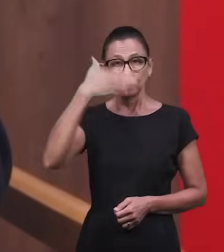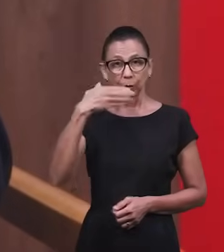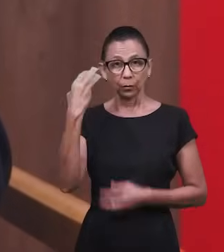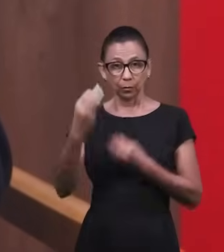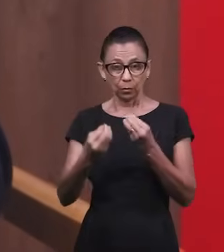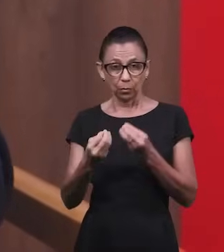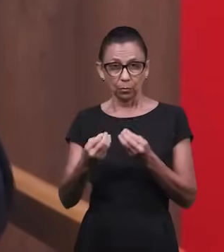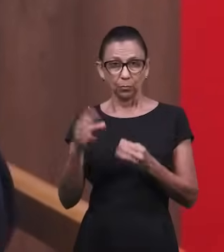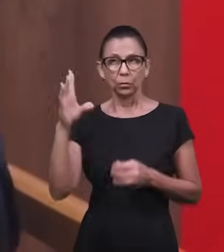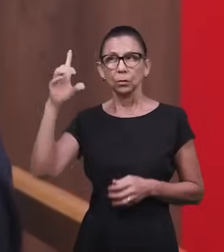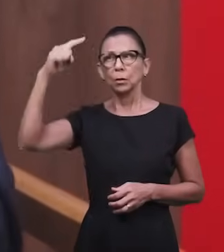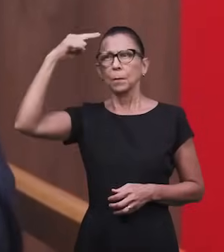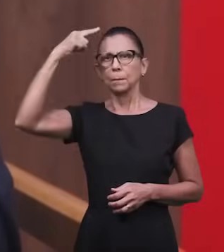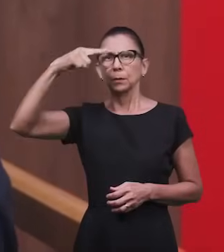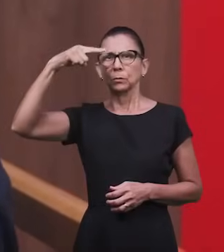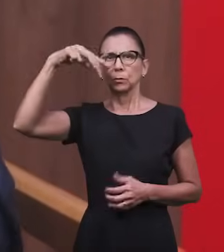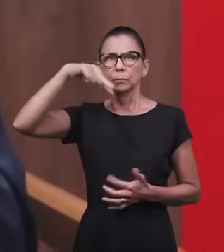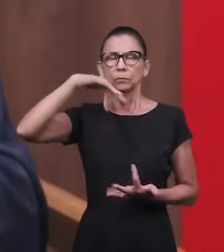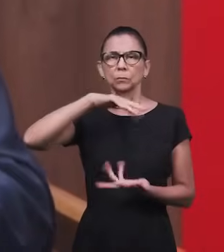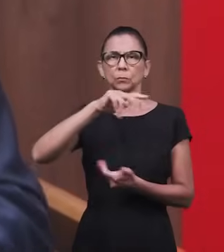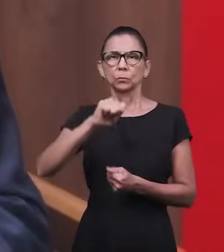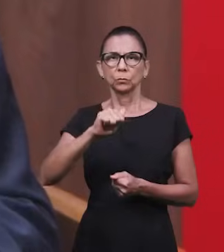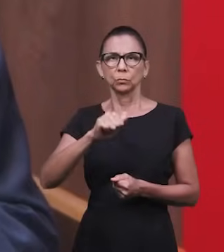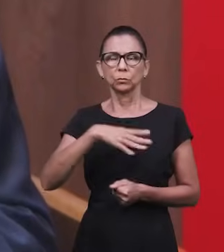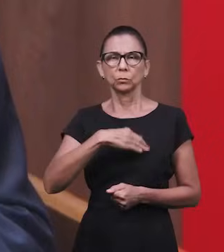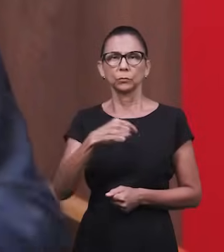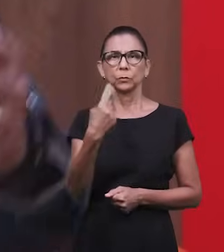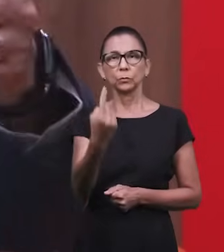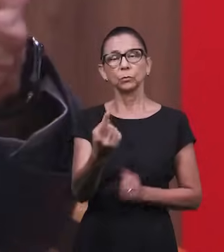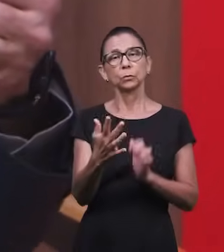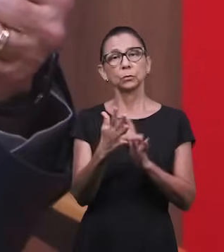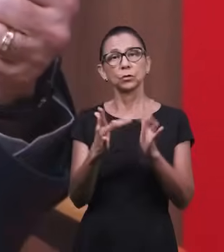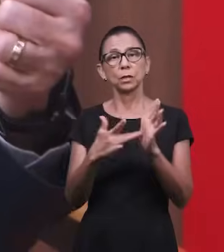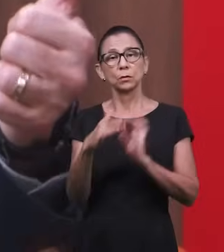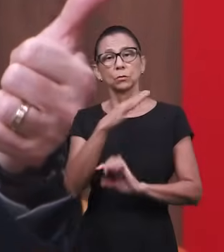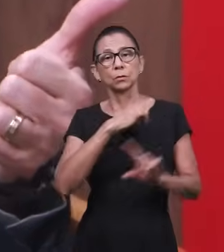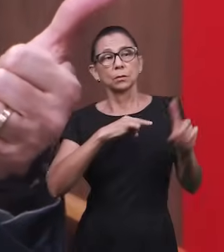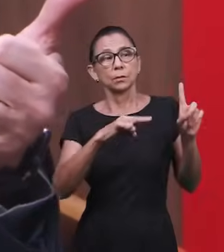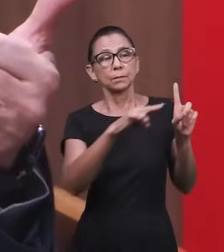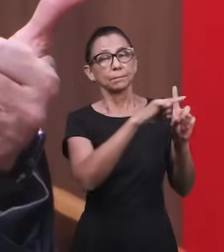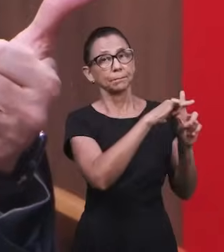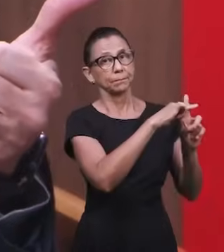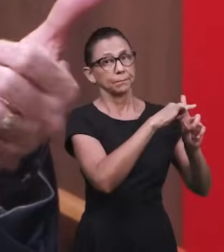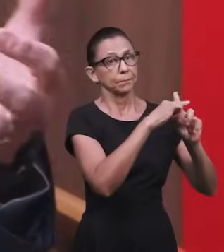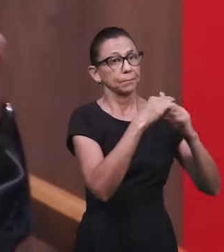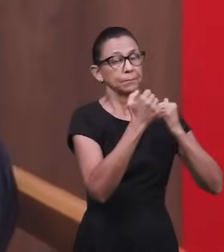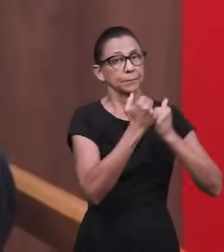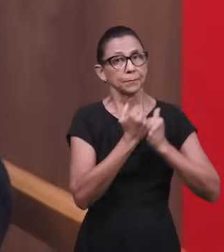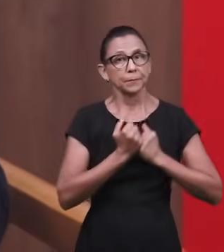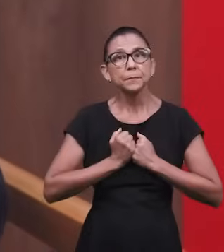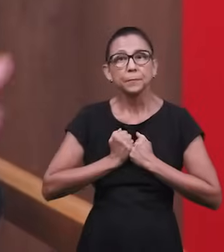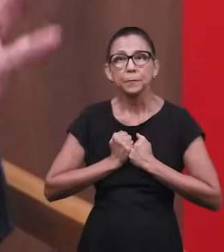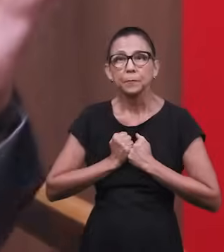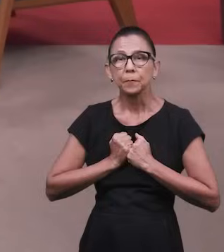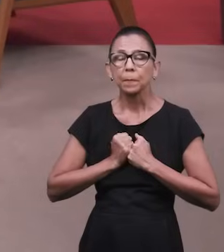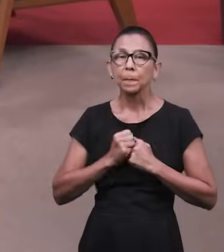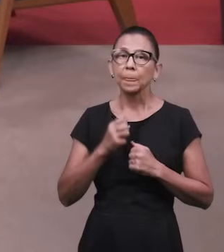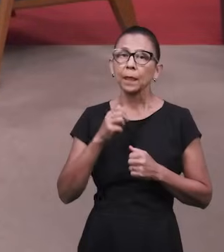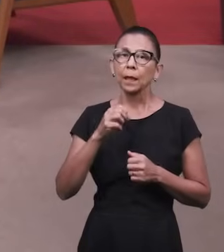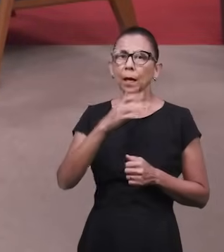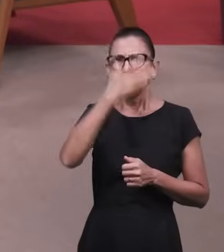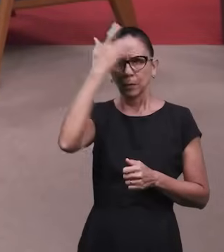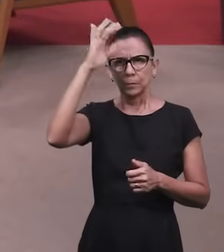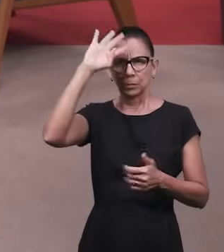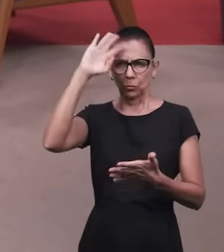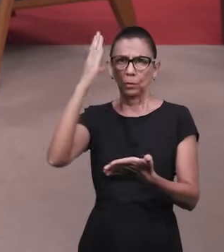eterna. Quem crê será salvo. Agora, quem não crê, já está condenado. Aí